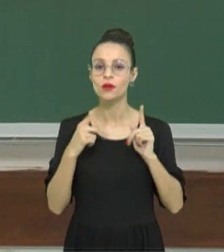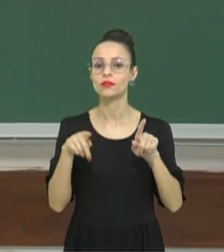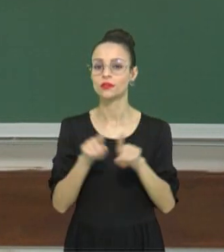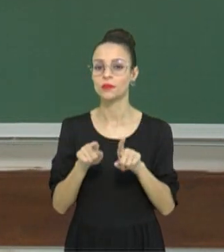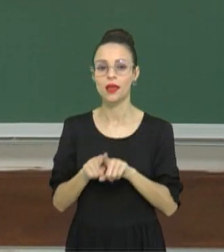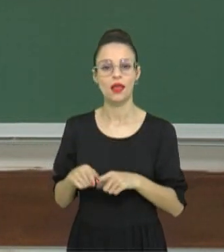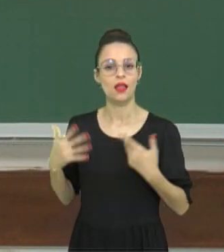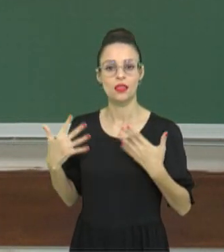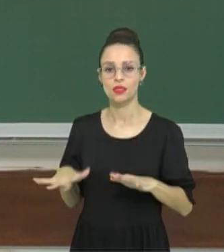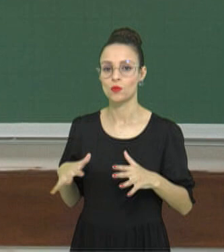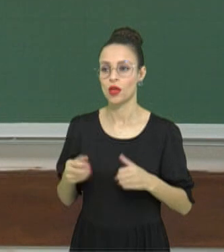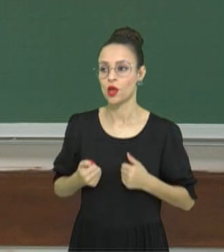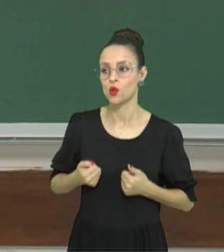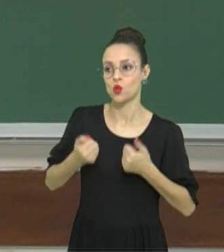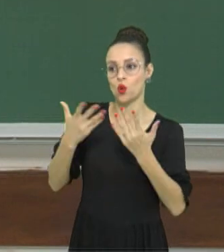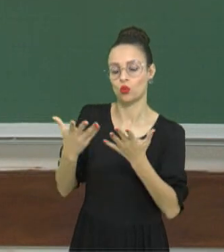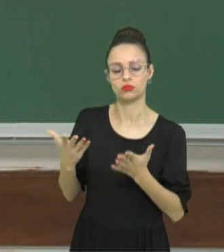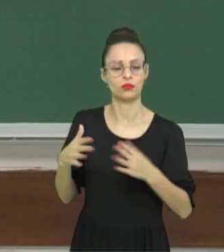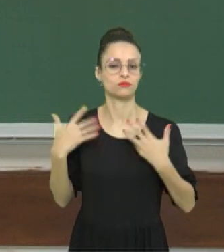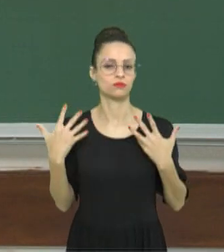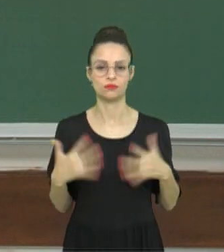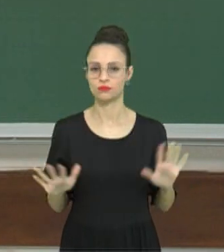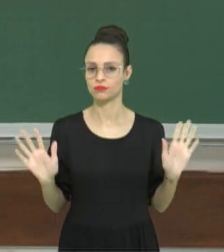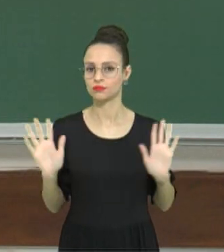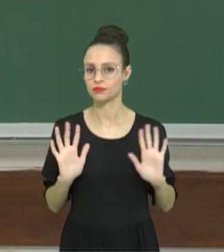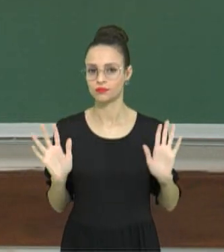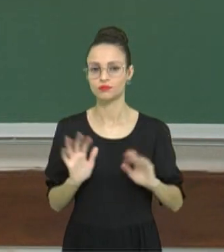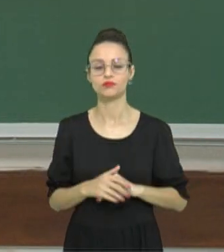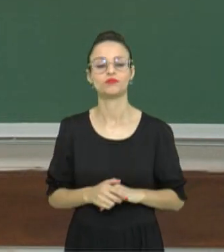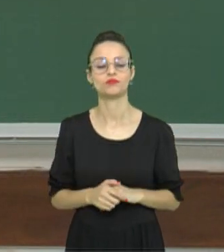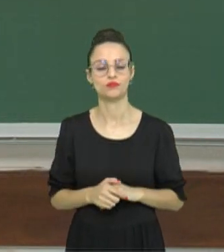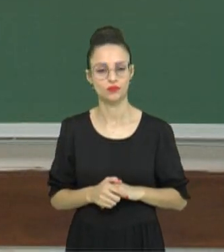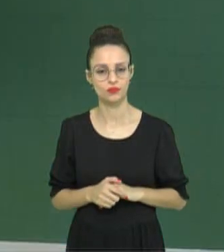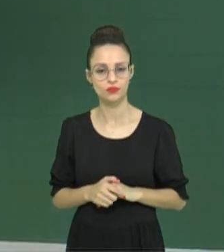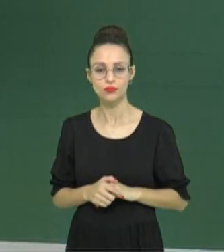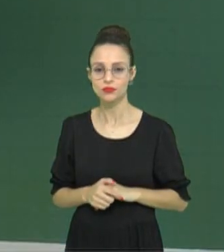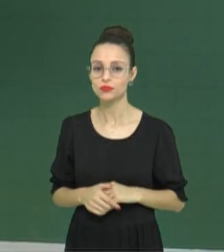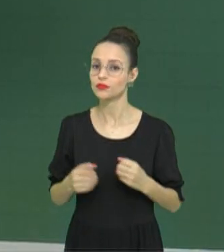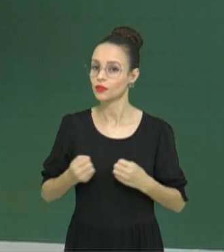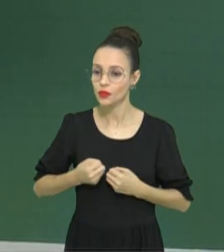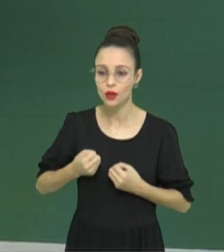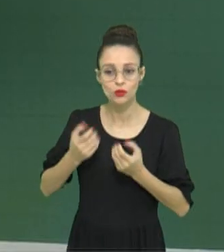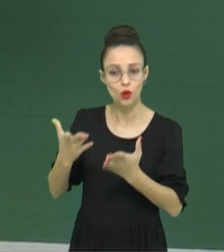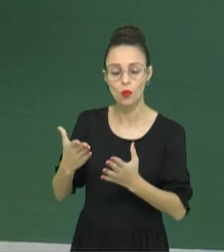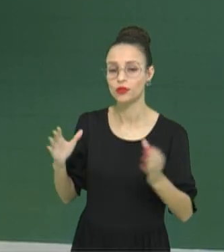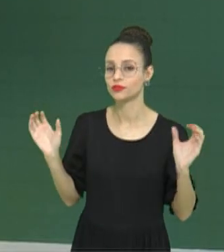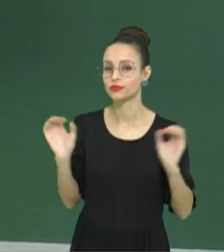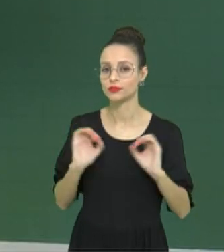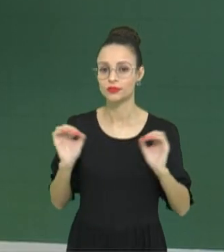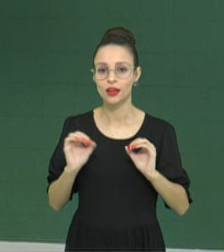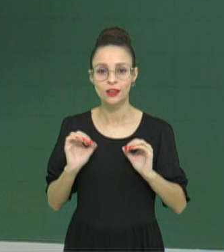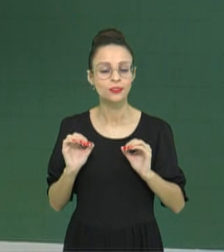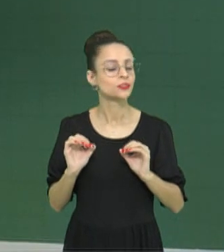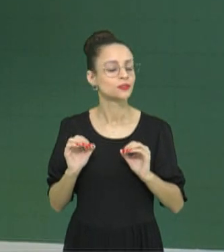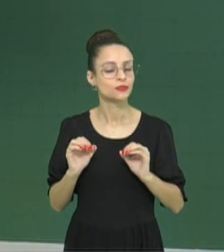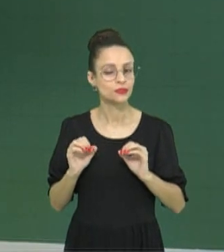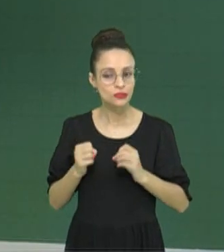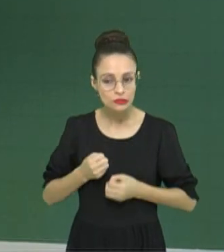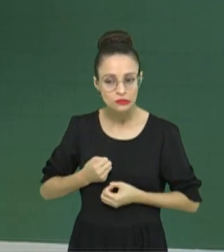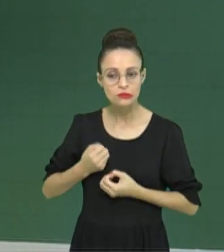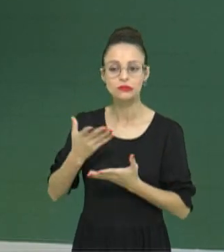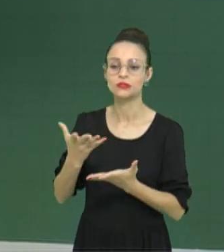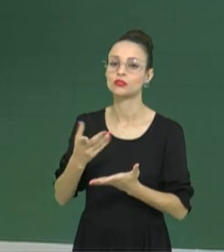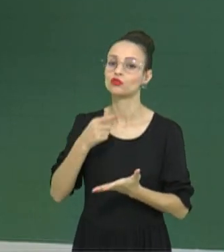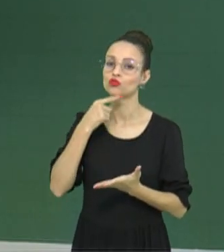ela não quer compartilhar isso com outras pessoas. E quando a gente não compartilha, quando a gente não se abre, né, a gente